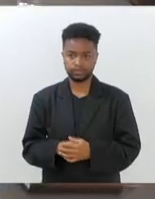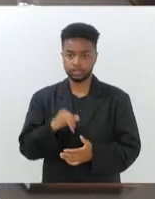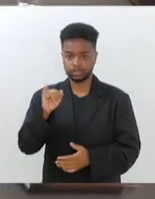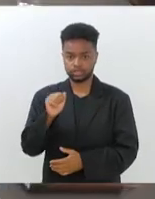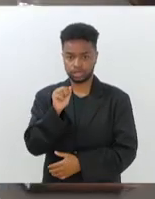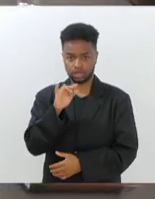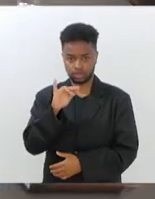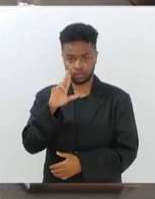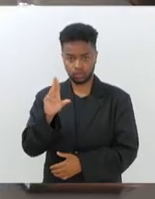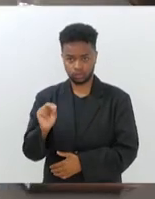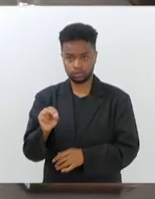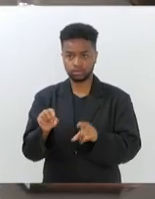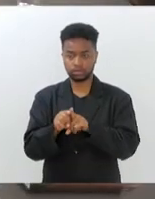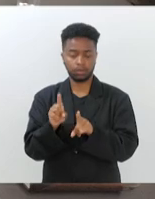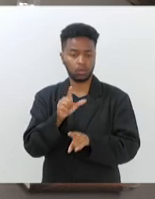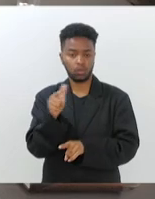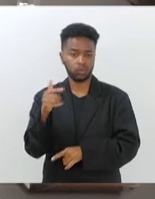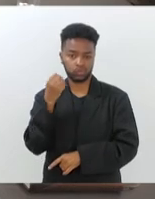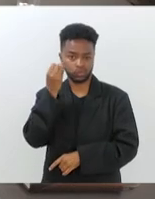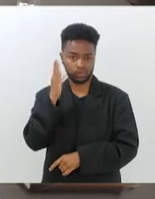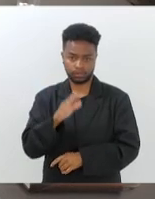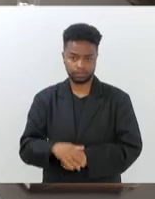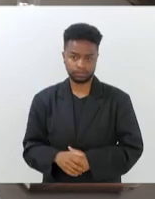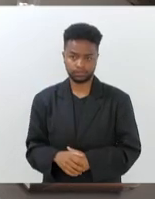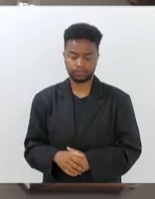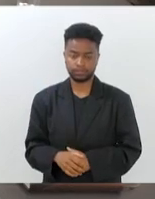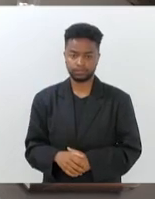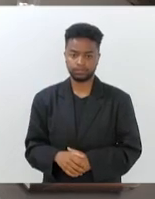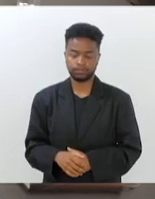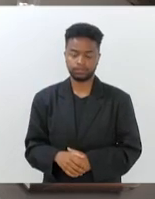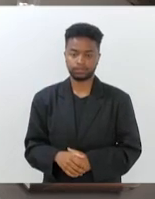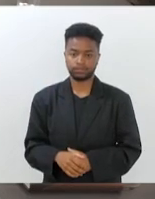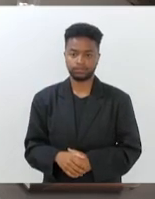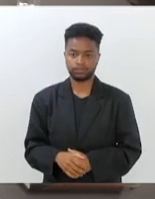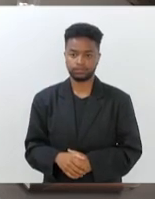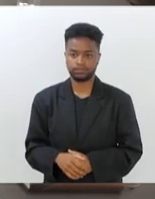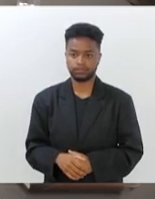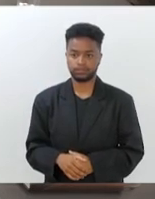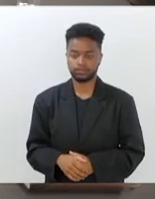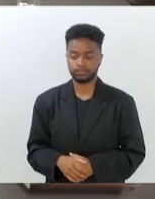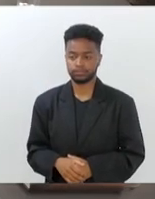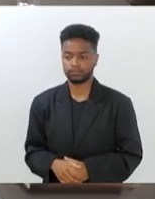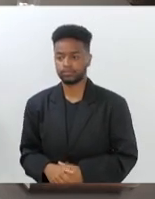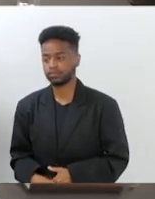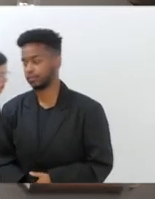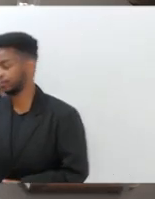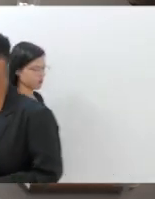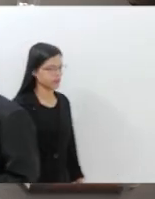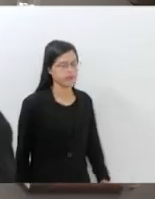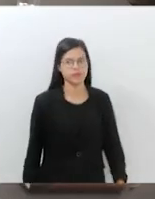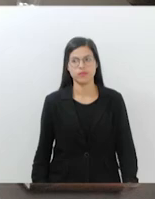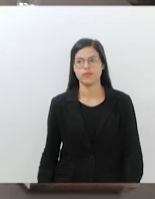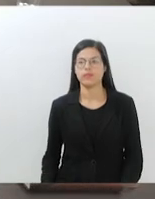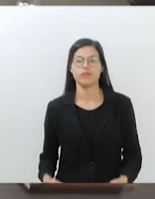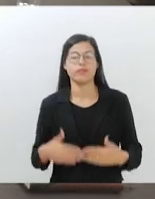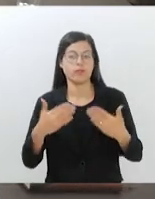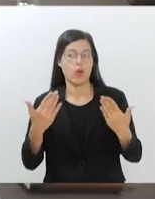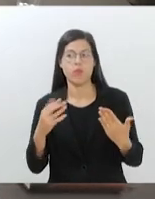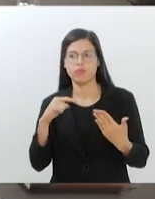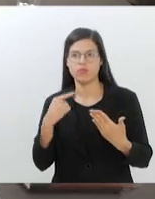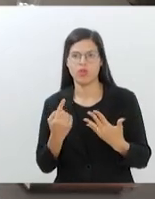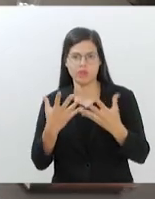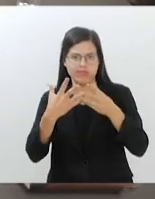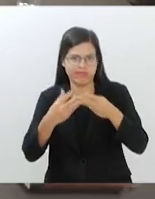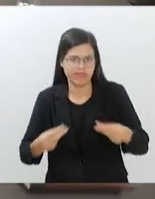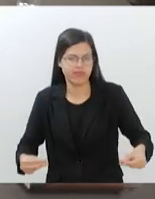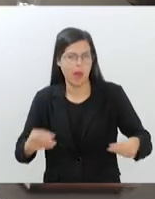foi um coronel Jairo não me recordo o quarto o quinto veja nós extinguimos uma